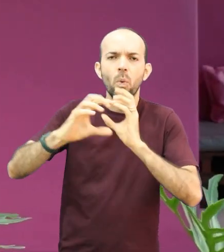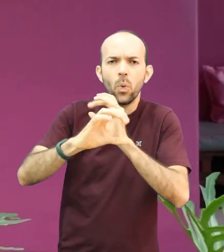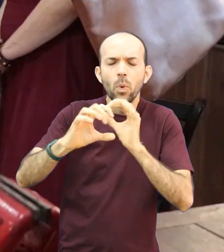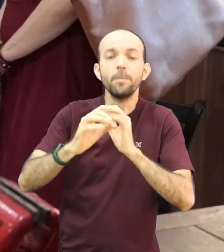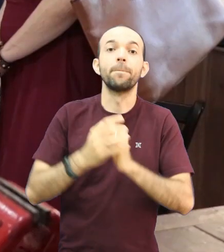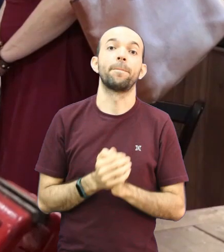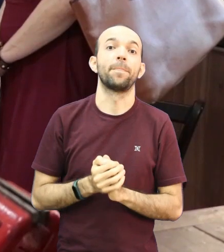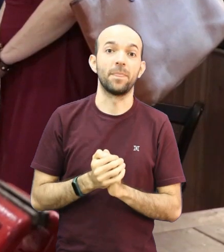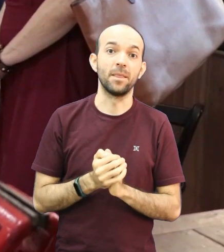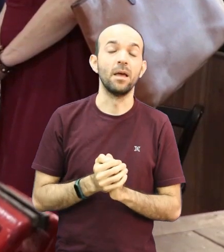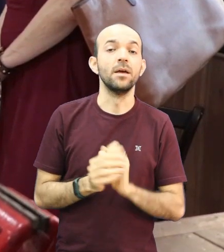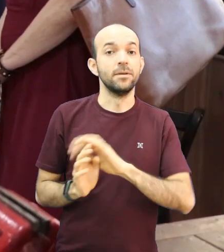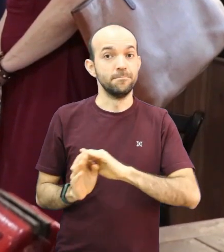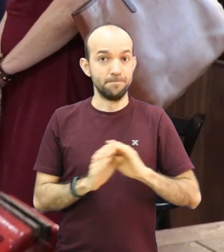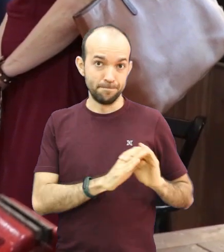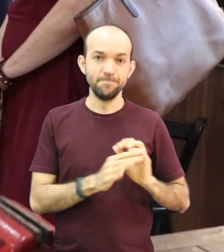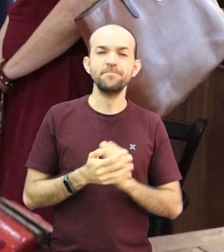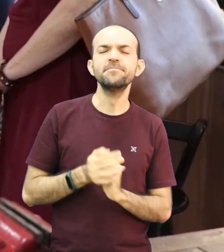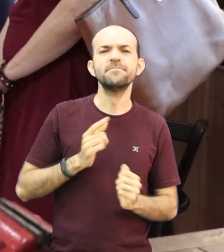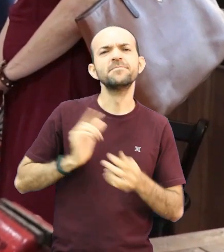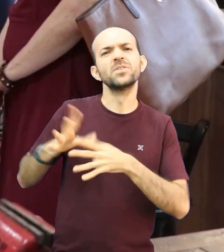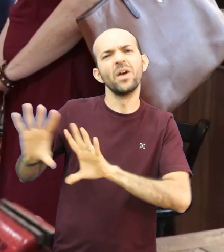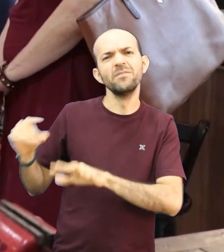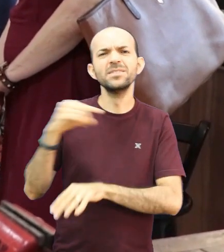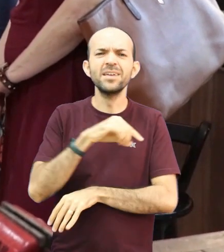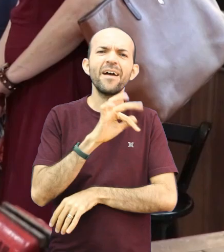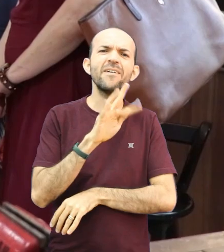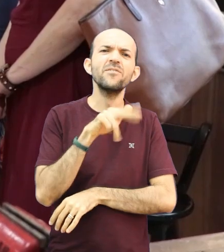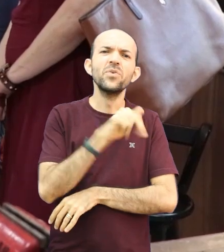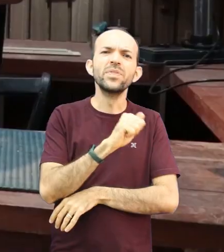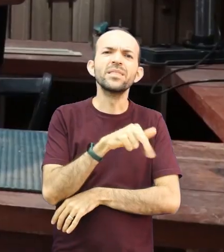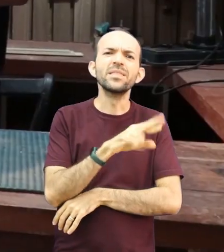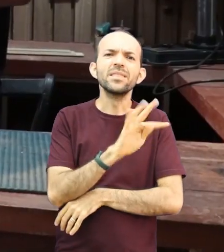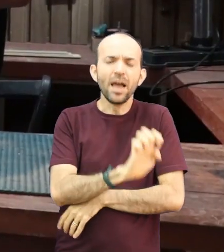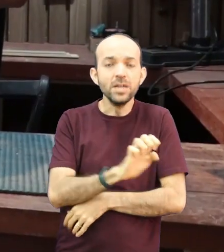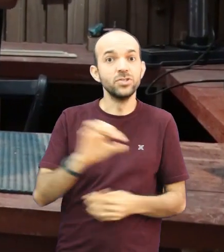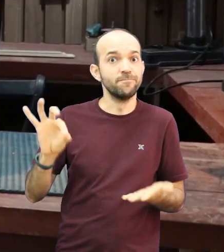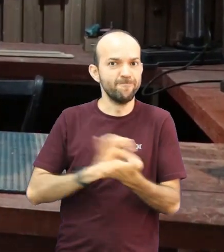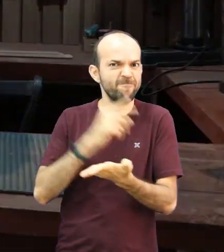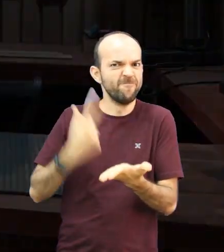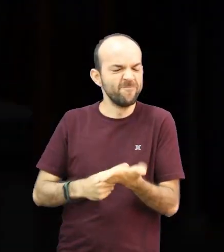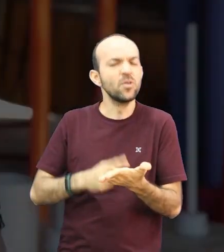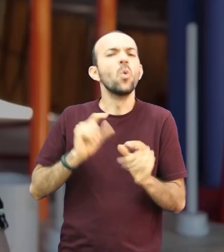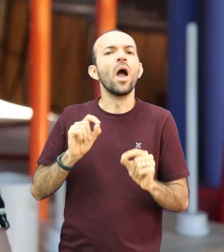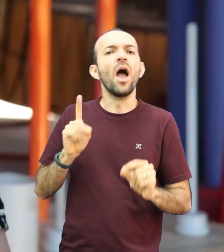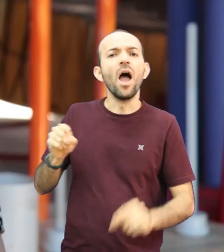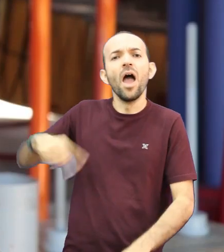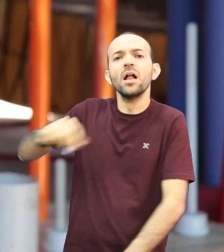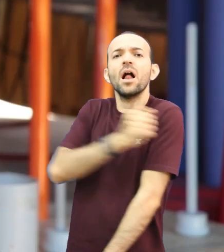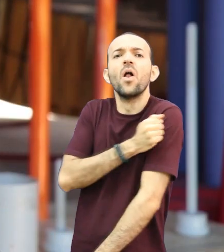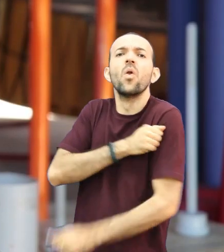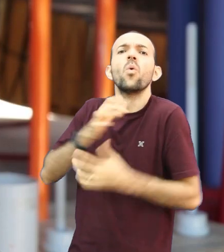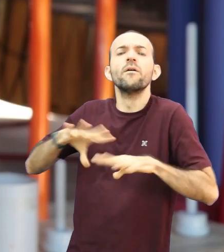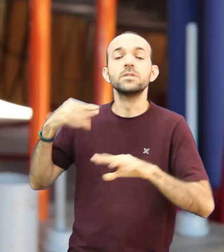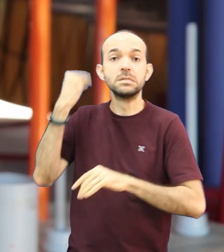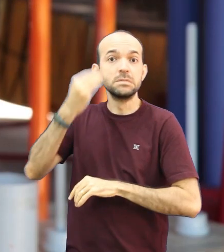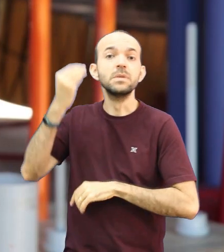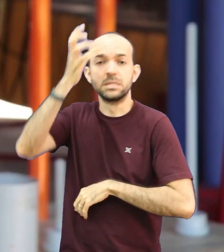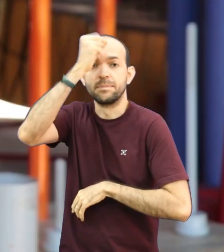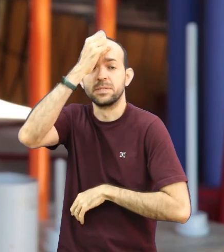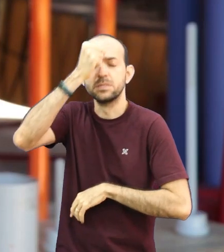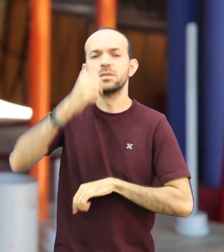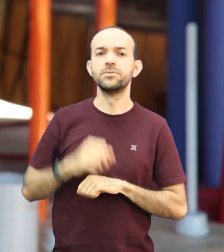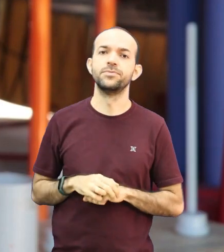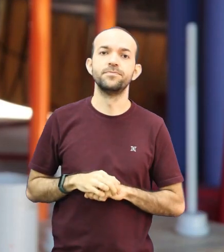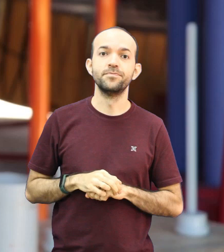UFC e Funarte vai proporcionar mais uma oportunidade de aprendizagem para os estudantes da UFC essa experiência ela vai